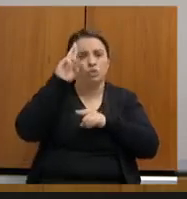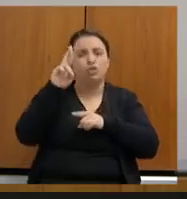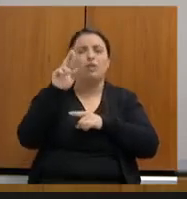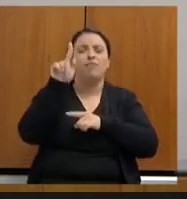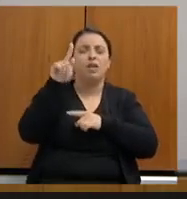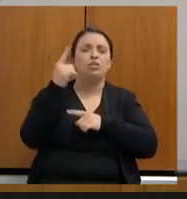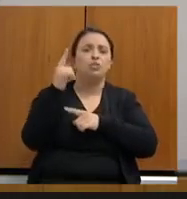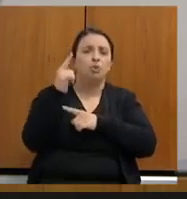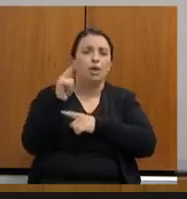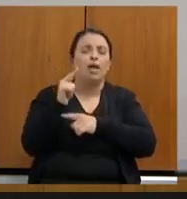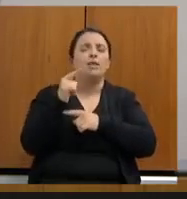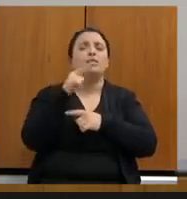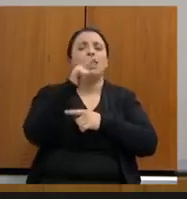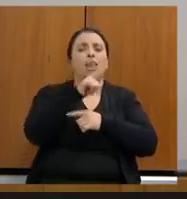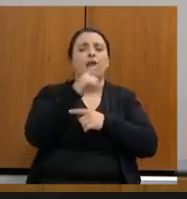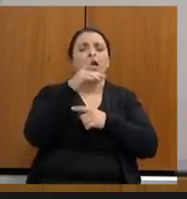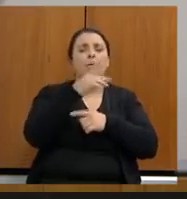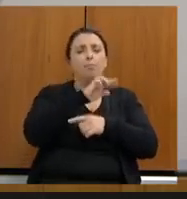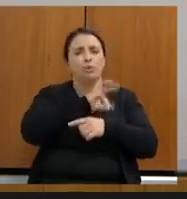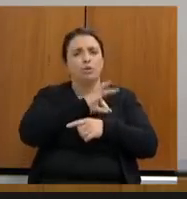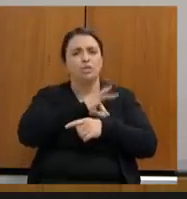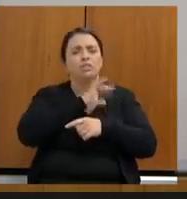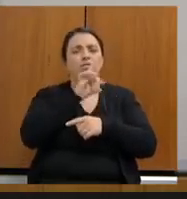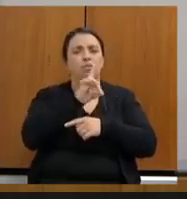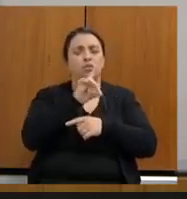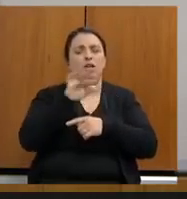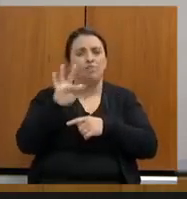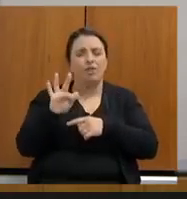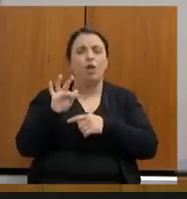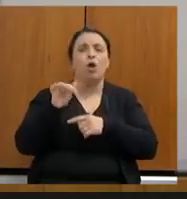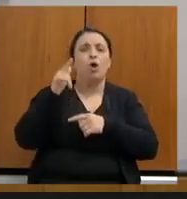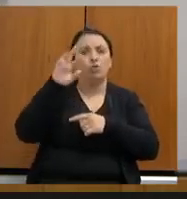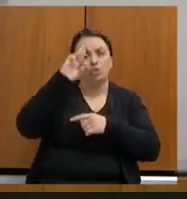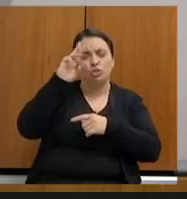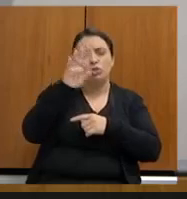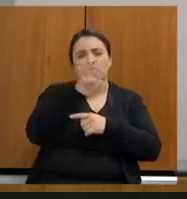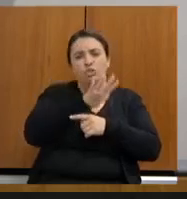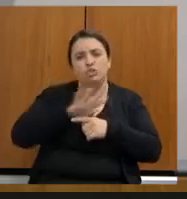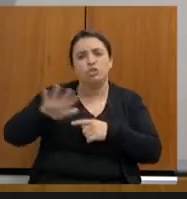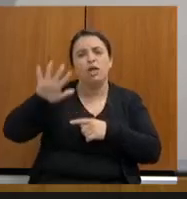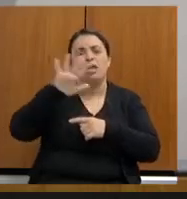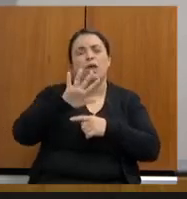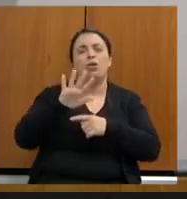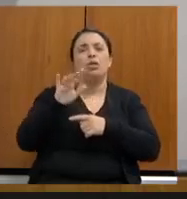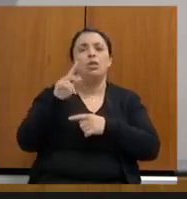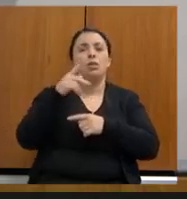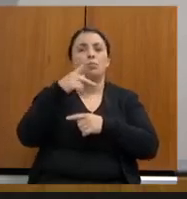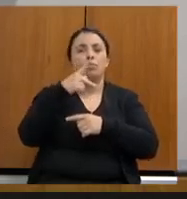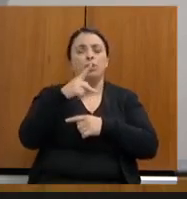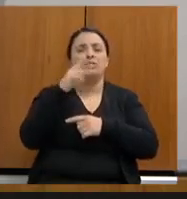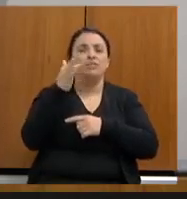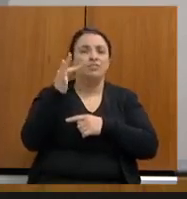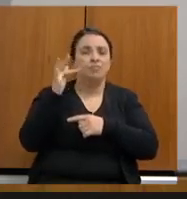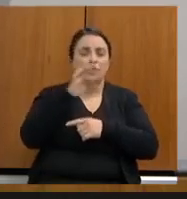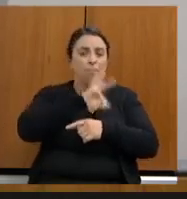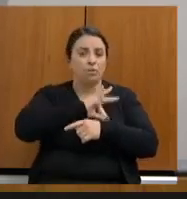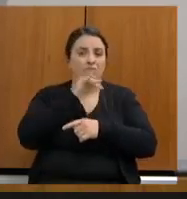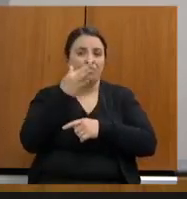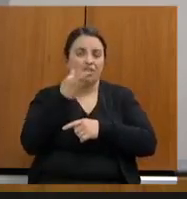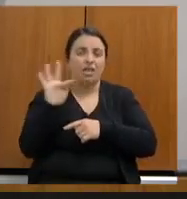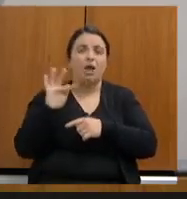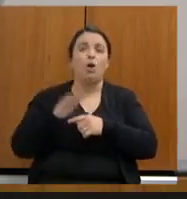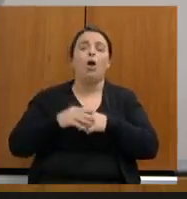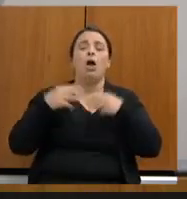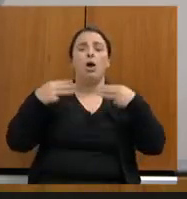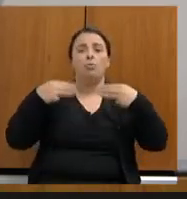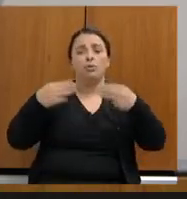do estado de Goiás ao diretor-geral da Polícia Rodoviária Federal a o diretor-geral da Polícia Federal e ao Ministro da Justiça e Segurança